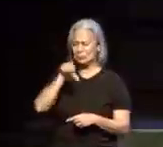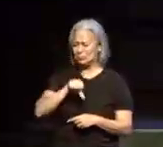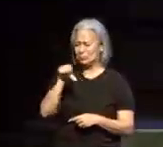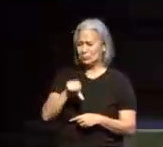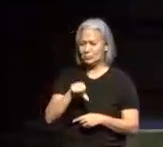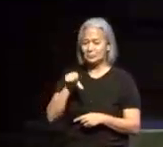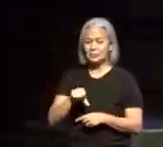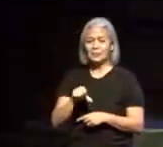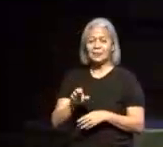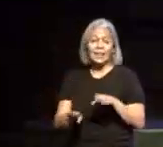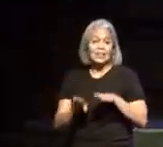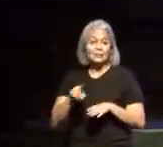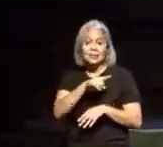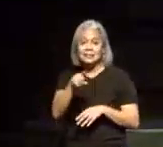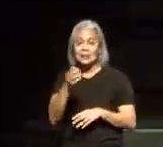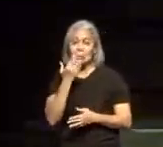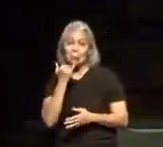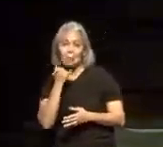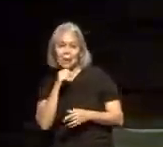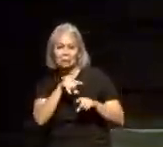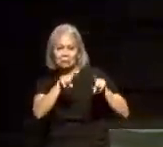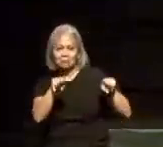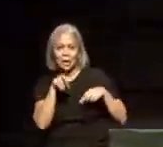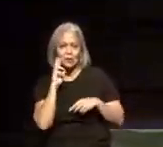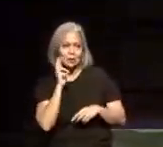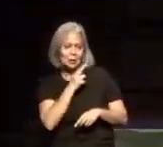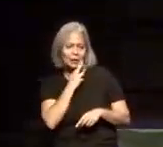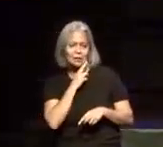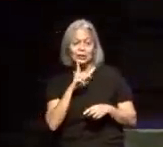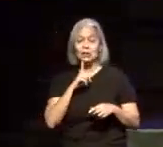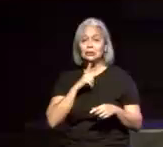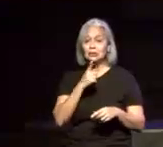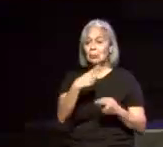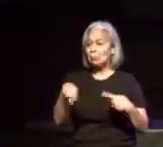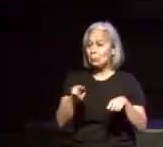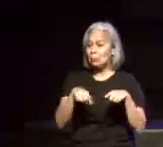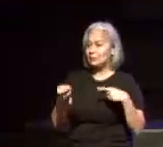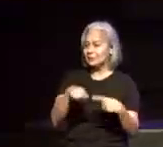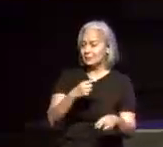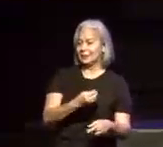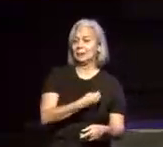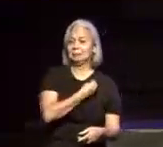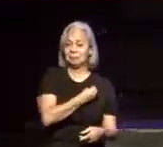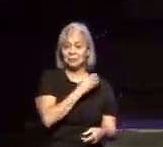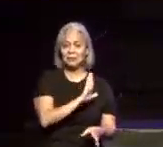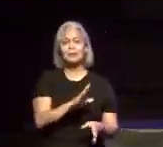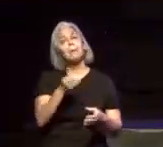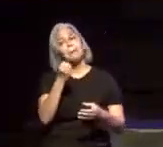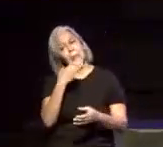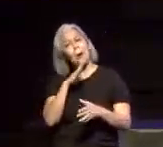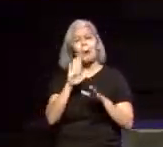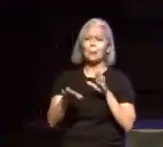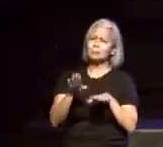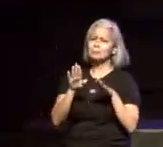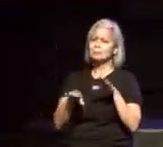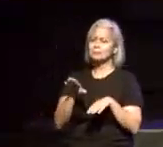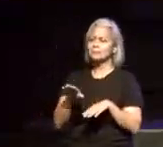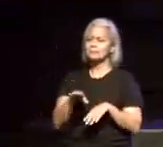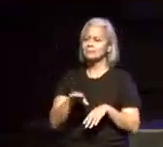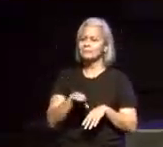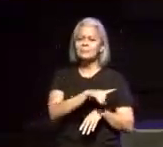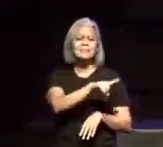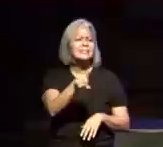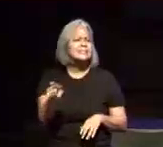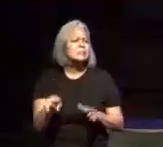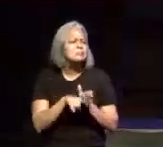tinha uma música ao vivo. E às vezes música ao vivo pode ser bom. Deixa eu fazer uma pesquisa aqui. Quem gosta de comer e